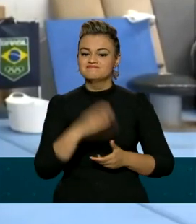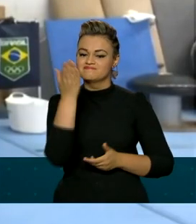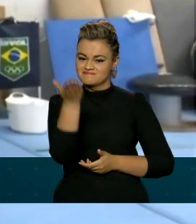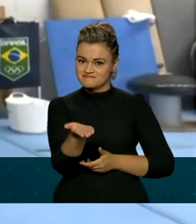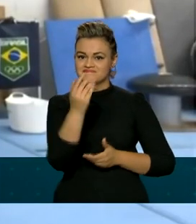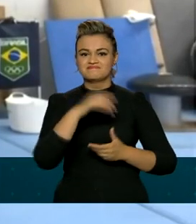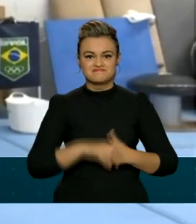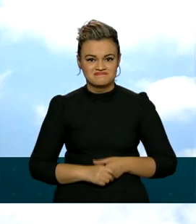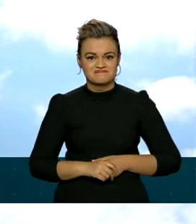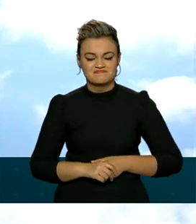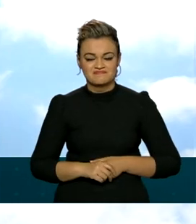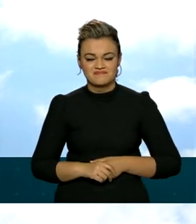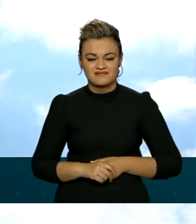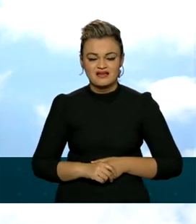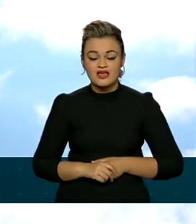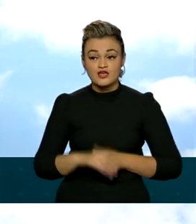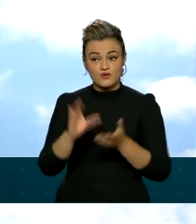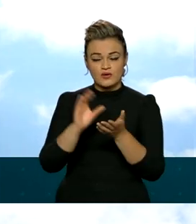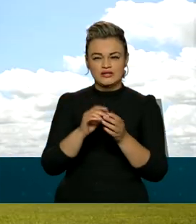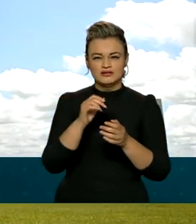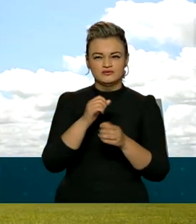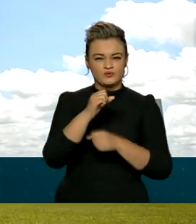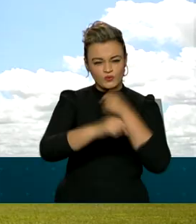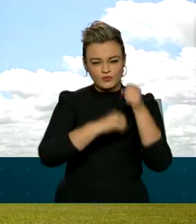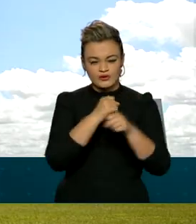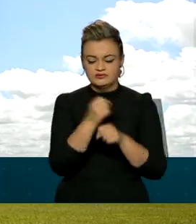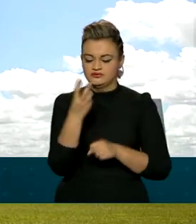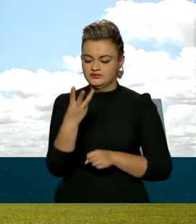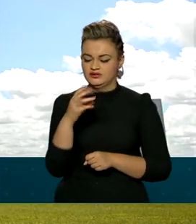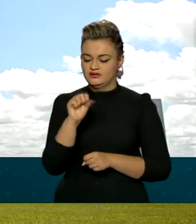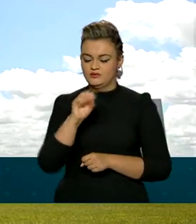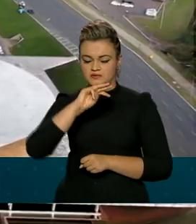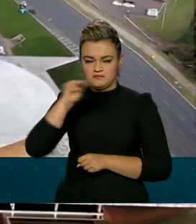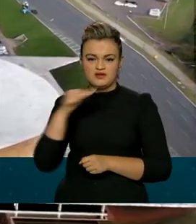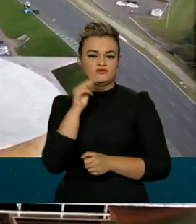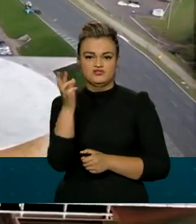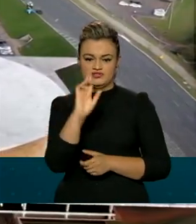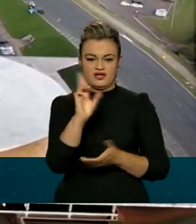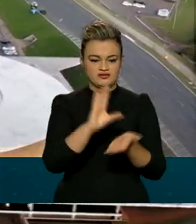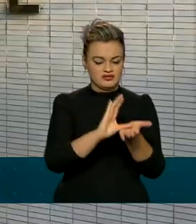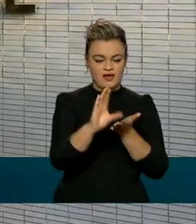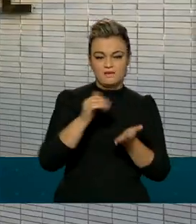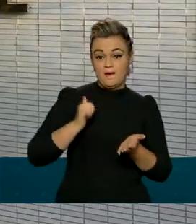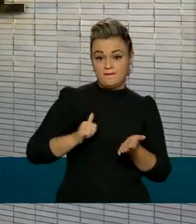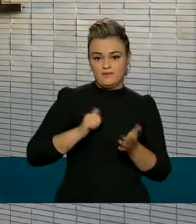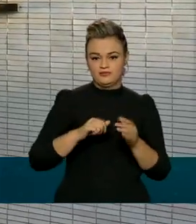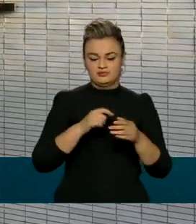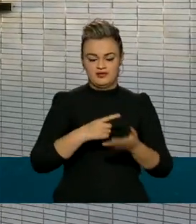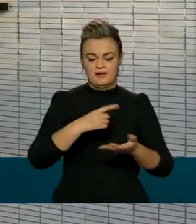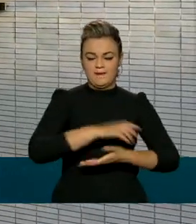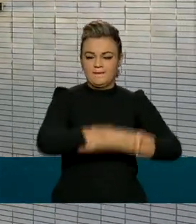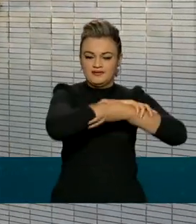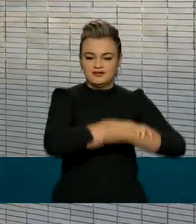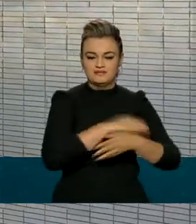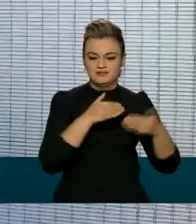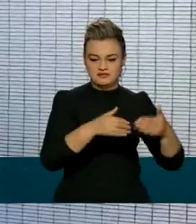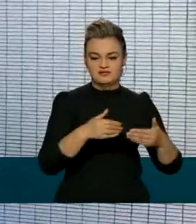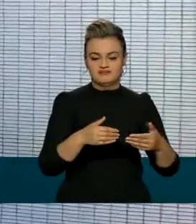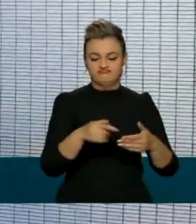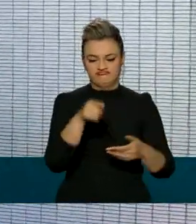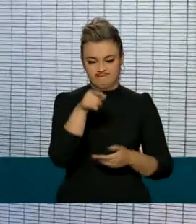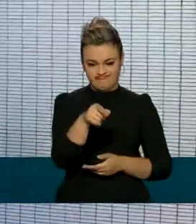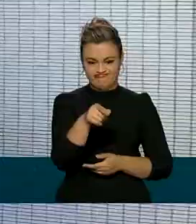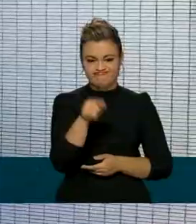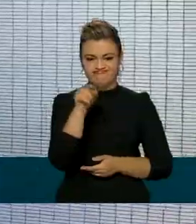ginástica artística. Com um investimento anual de cerca de 38 milhões de reais, a Bolsa é uma parceria entre o Ministério da Cidadania e